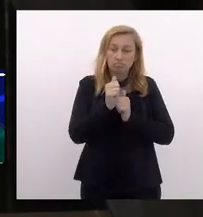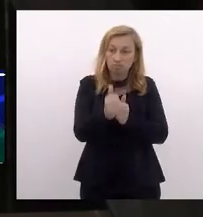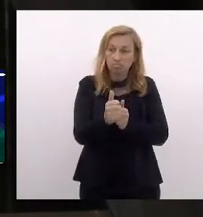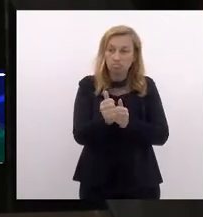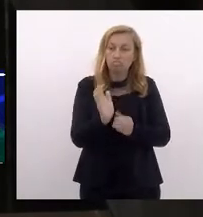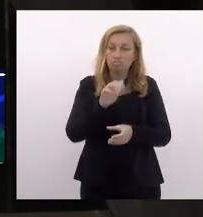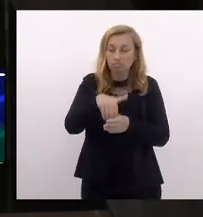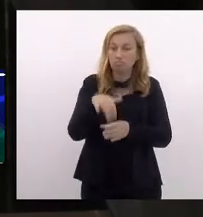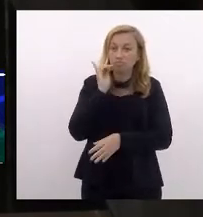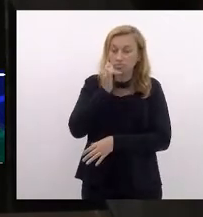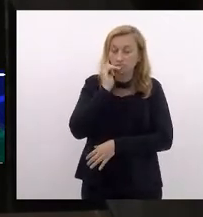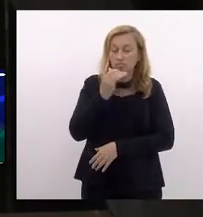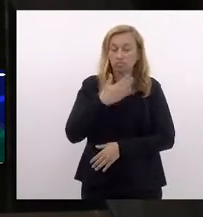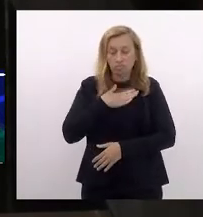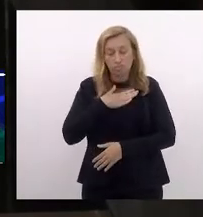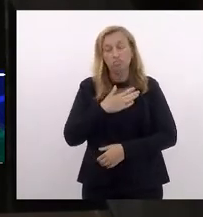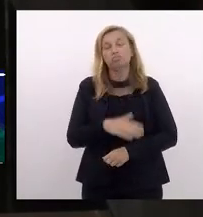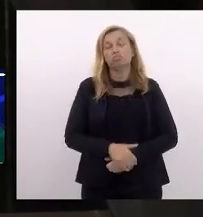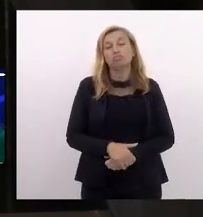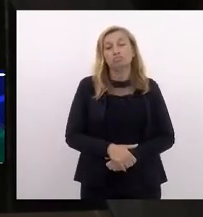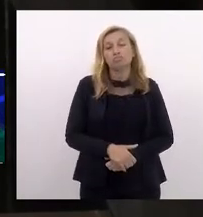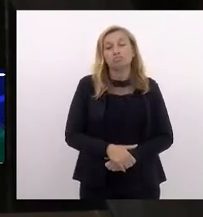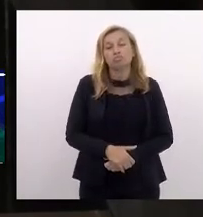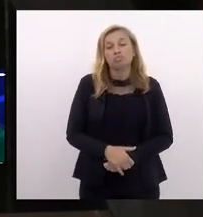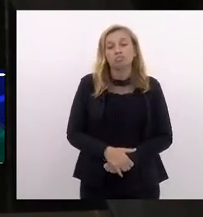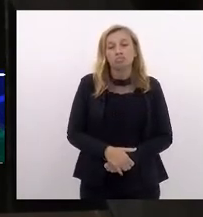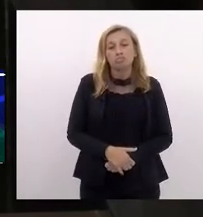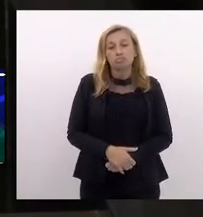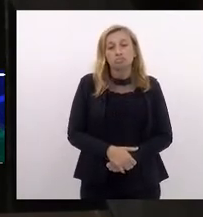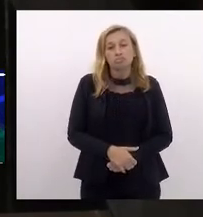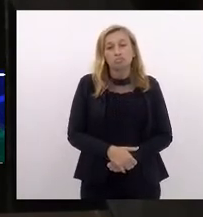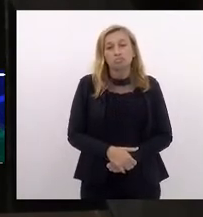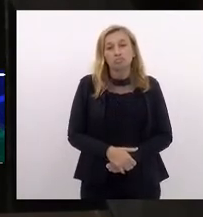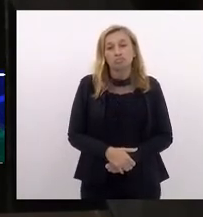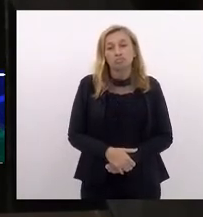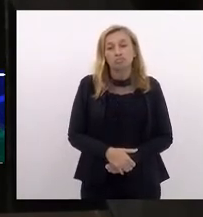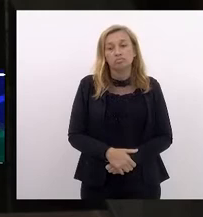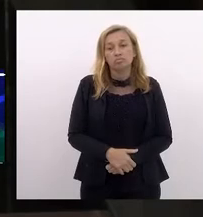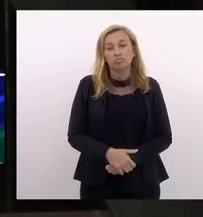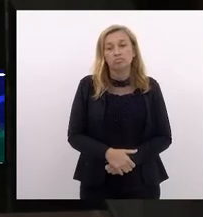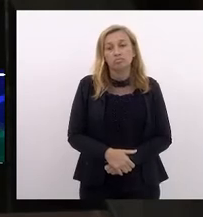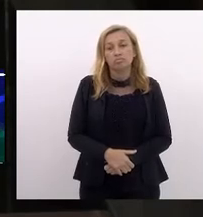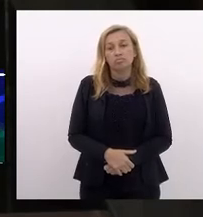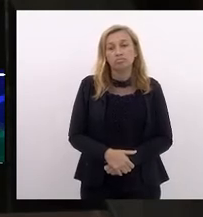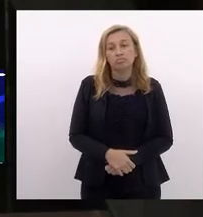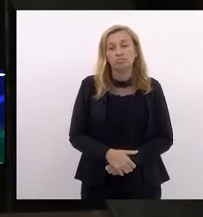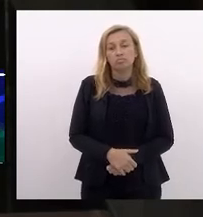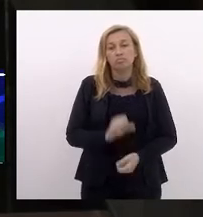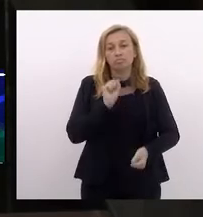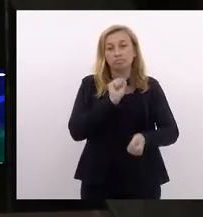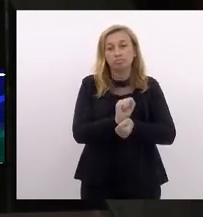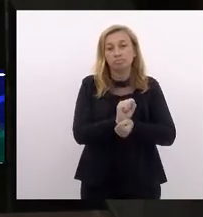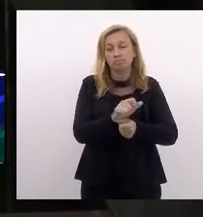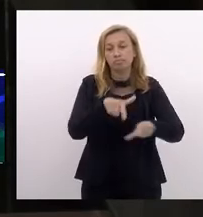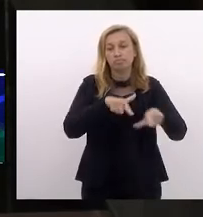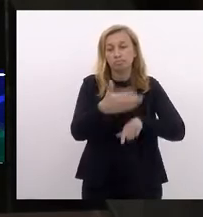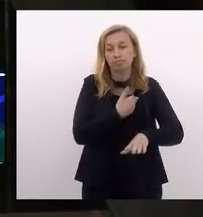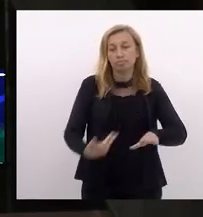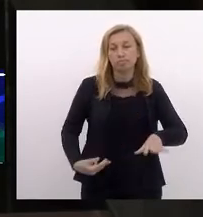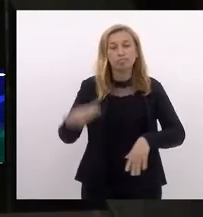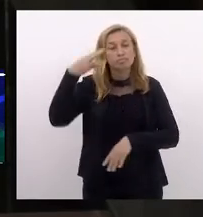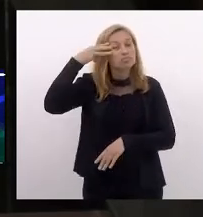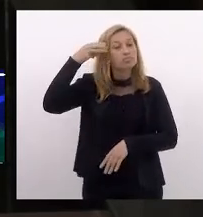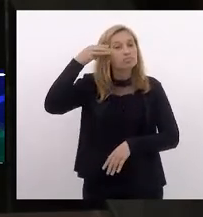o voto do relator meu voto para para interromper é uma data do então